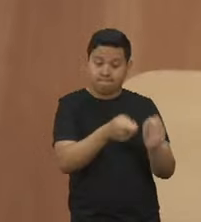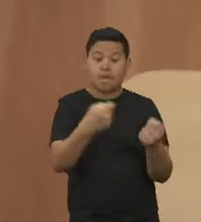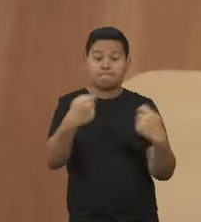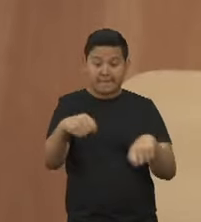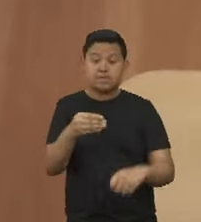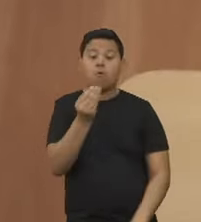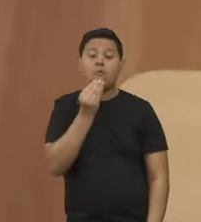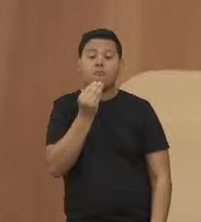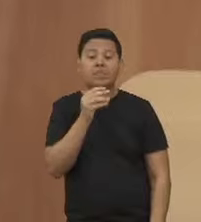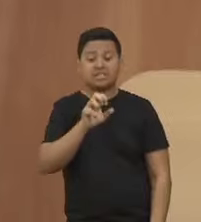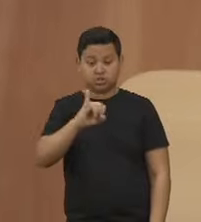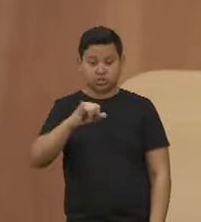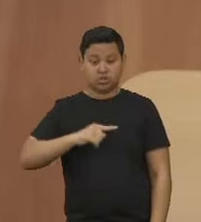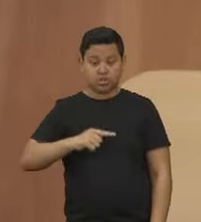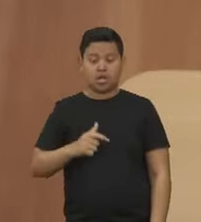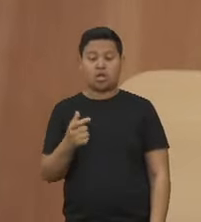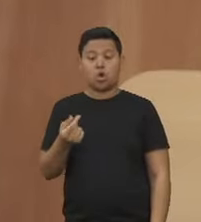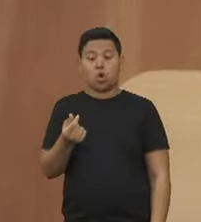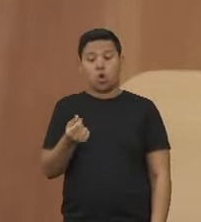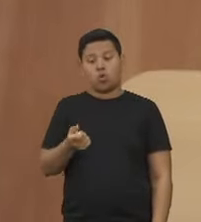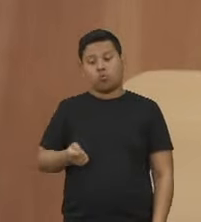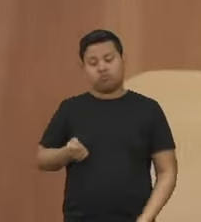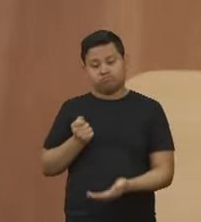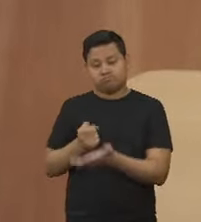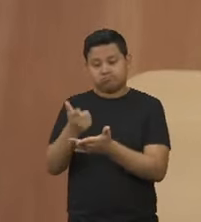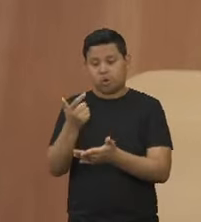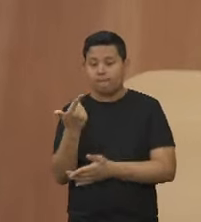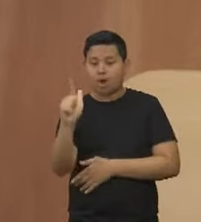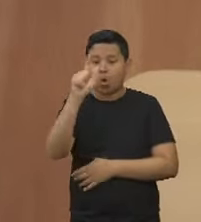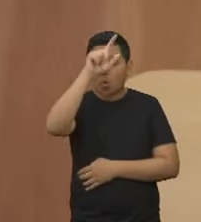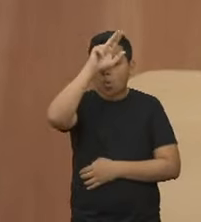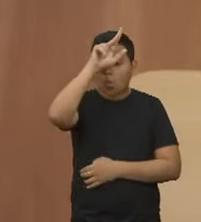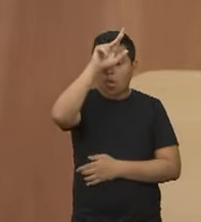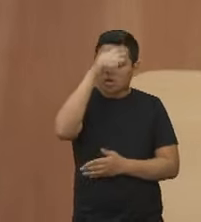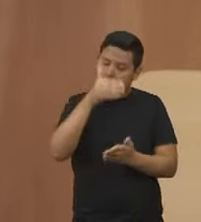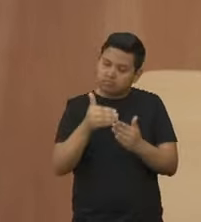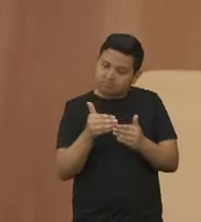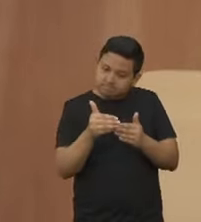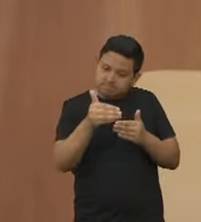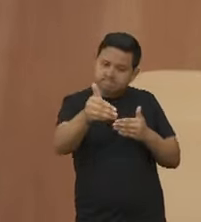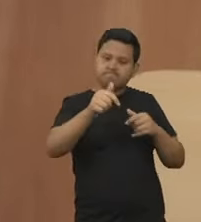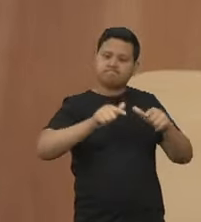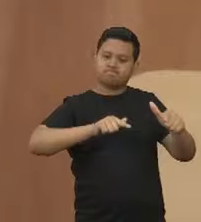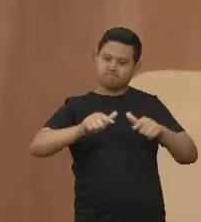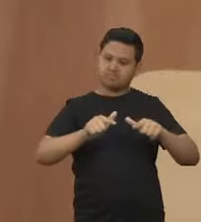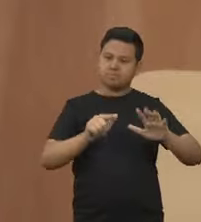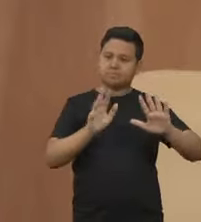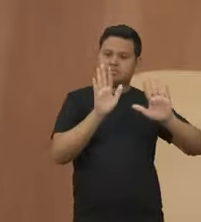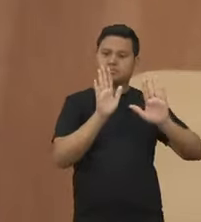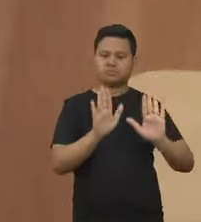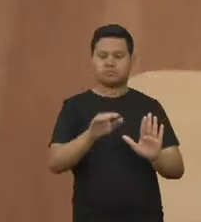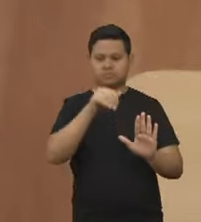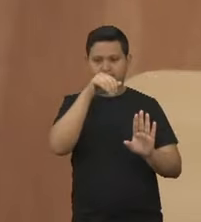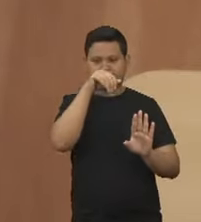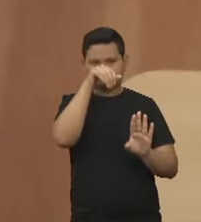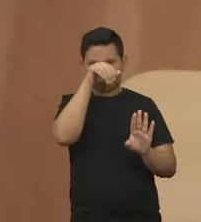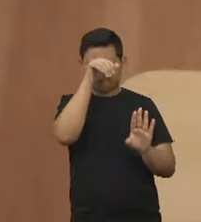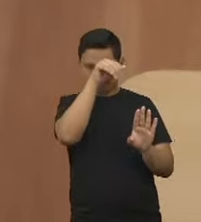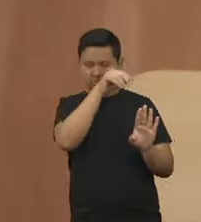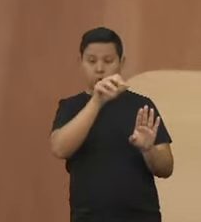condições de comprar um outro cavalo e prosseguir com a sua profissão, que ele prorrogue e que isso seja extinto com